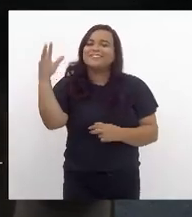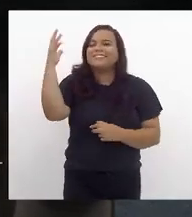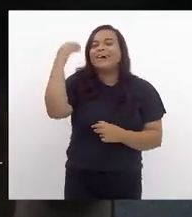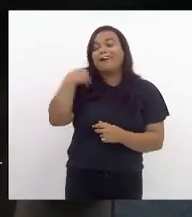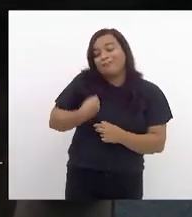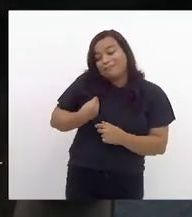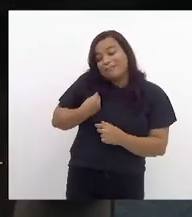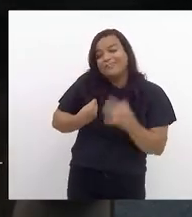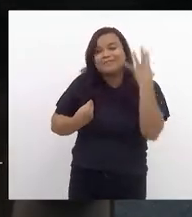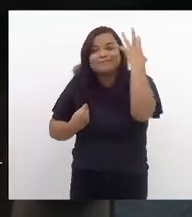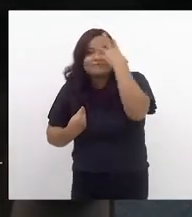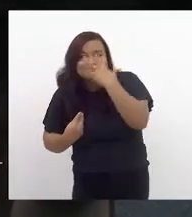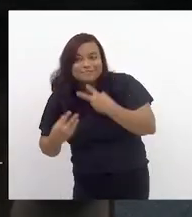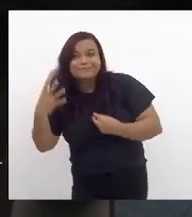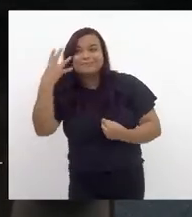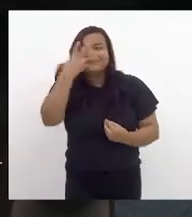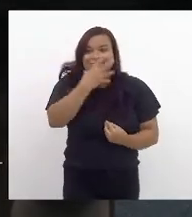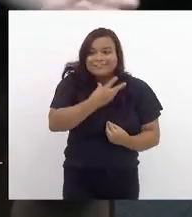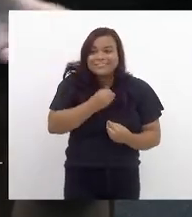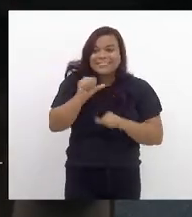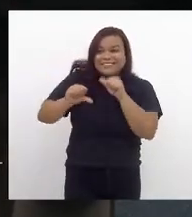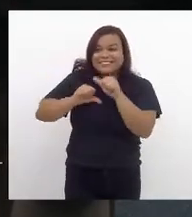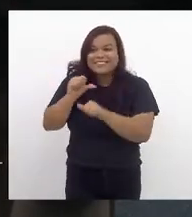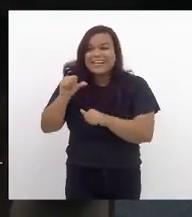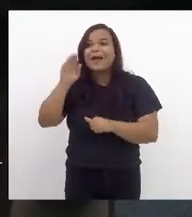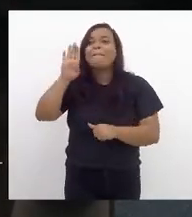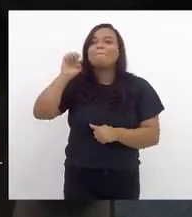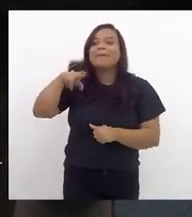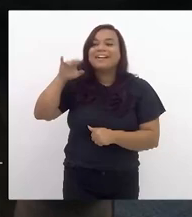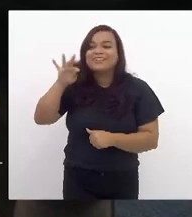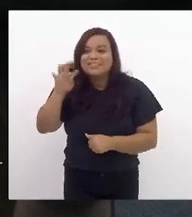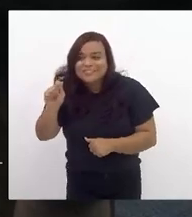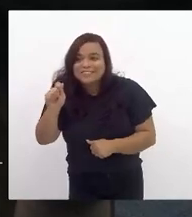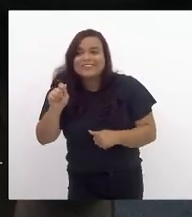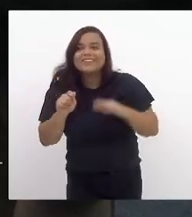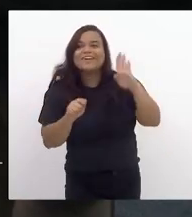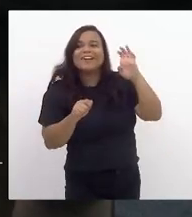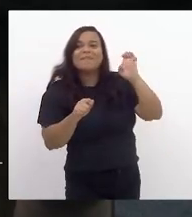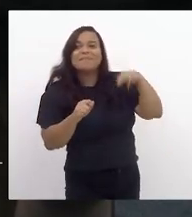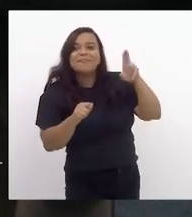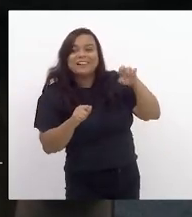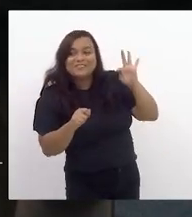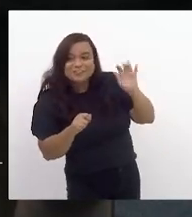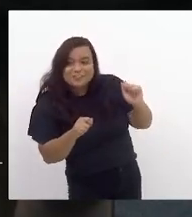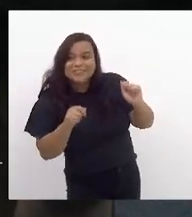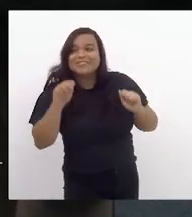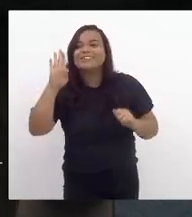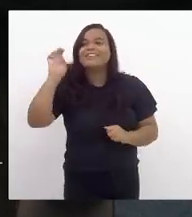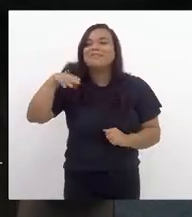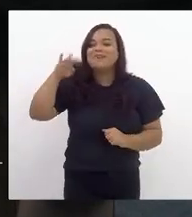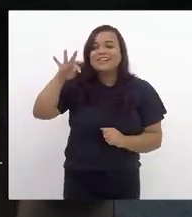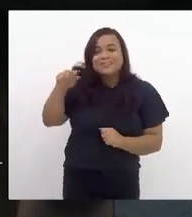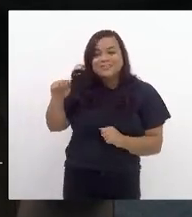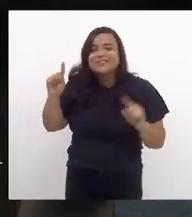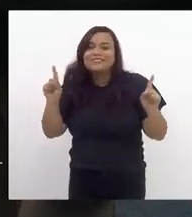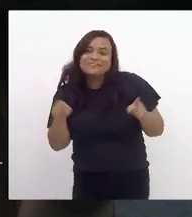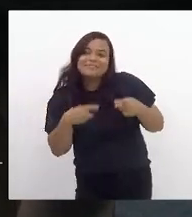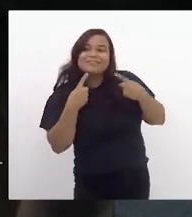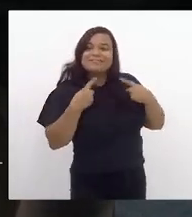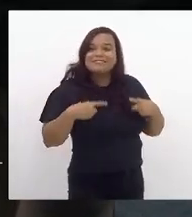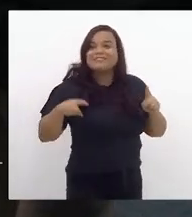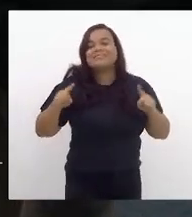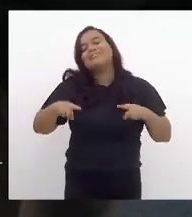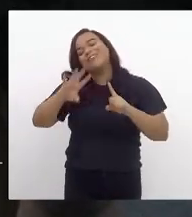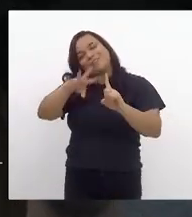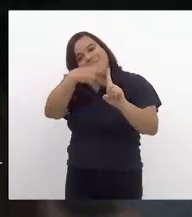rua, Benedita, Benedita, Benedita. Portanto, parabéns a você pela homenagem, Bené, uma grande dama da vida pública do Rio de Janeiro.